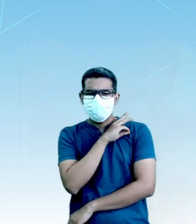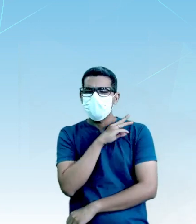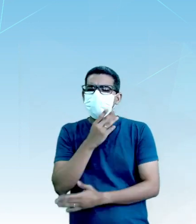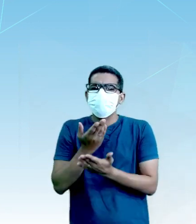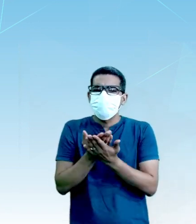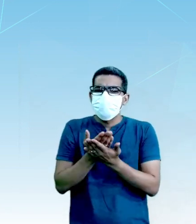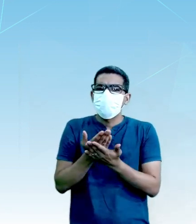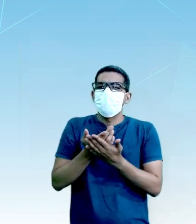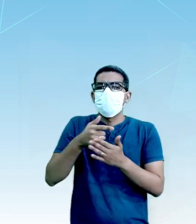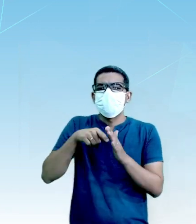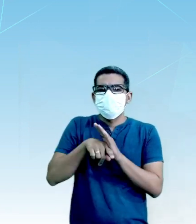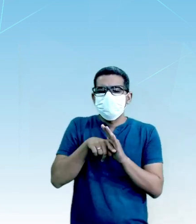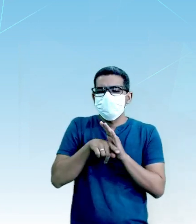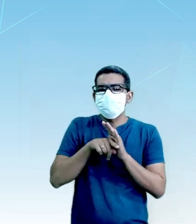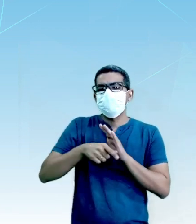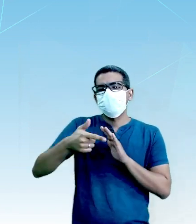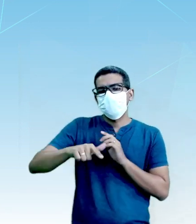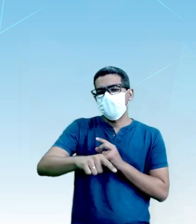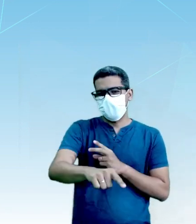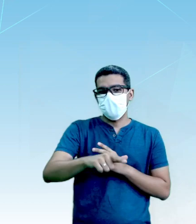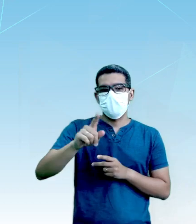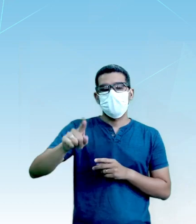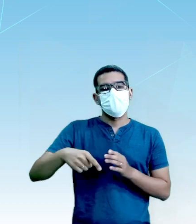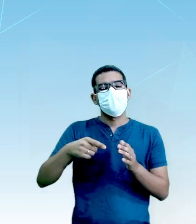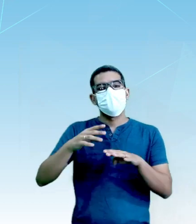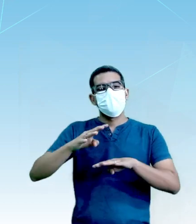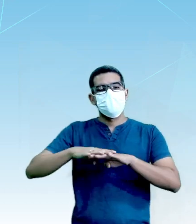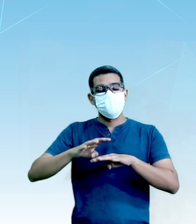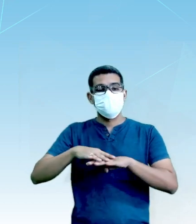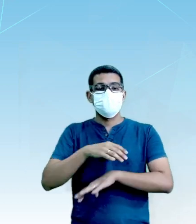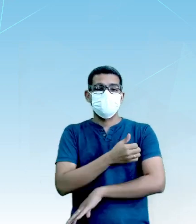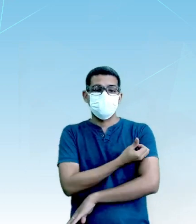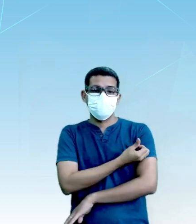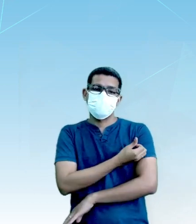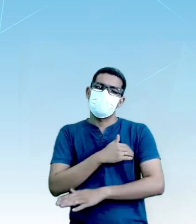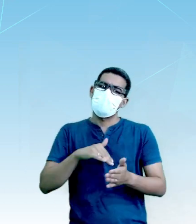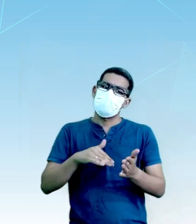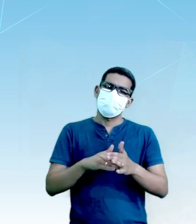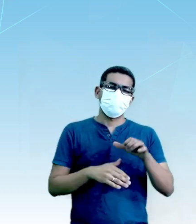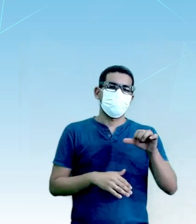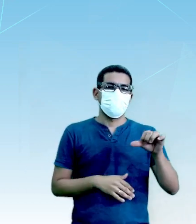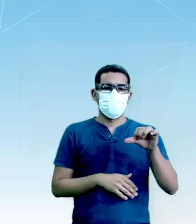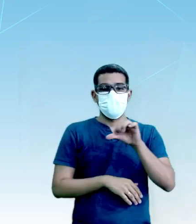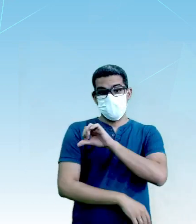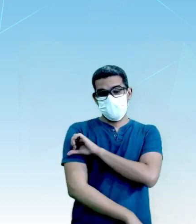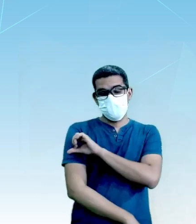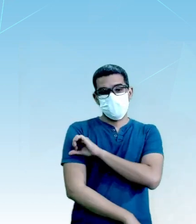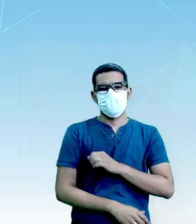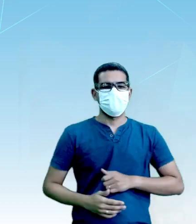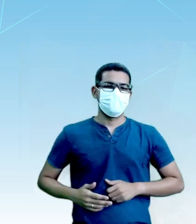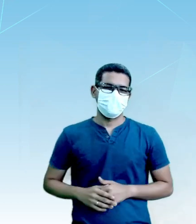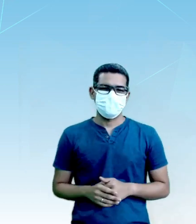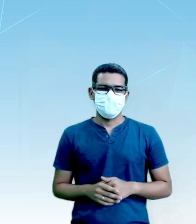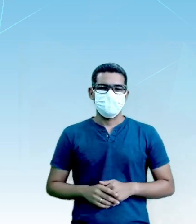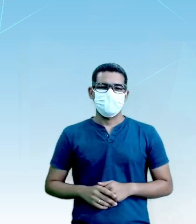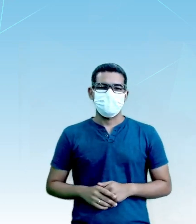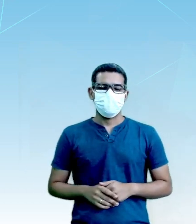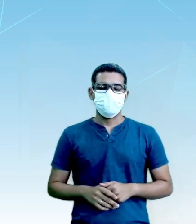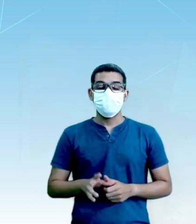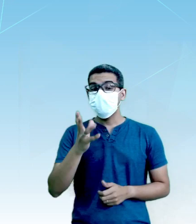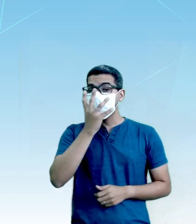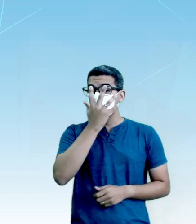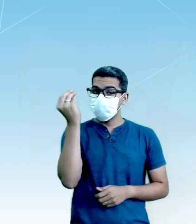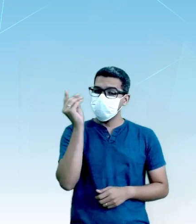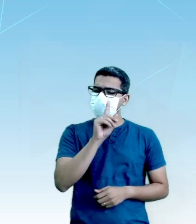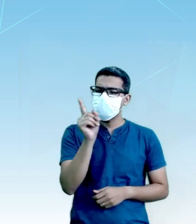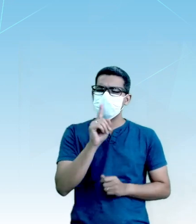as revisões de matemática do sexto ao nono ano comigo e outros parceiraços aqui do EducaPE. Não esquece, por favor, de